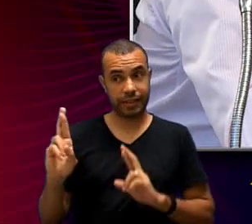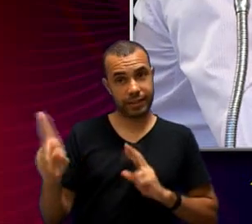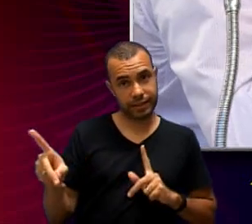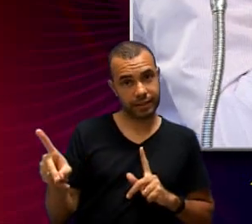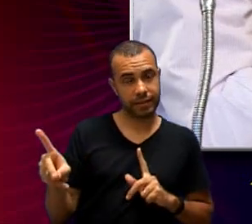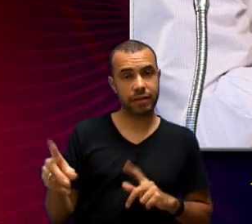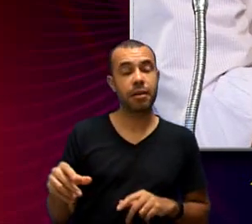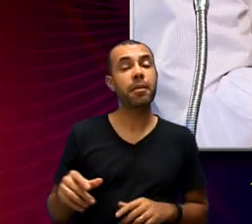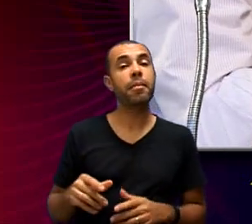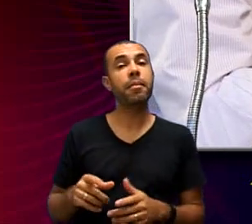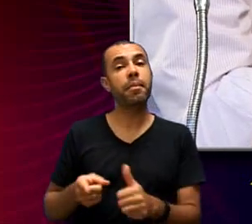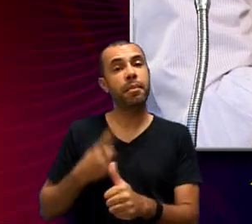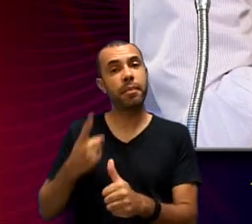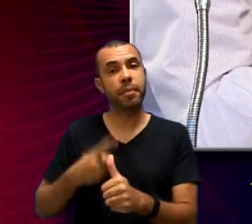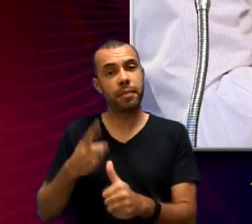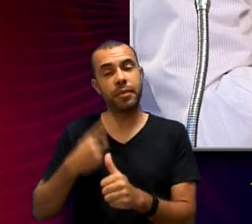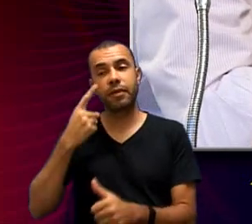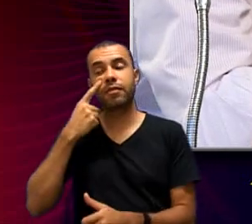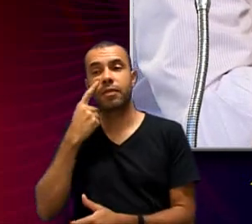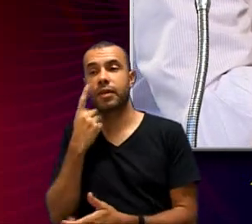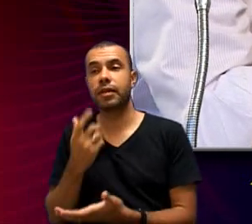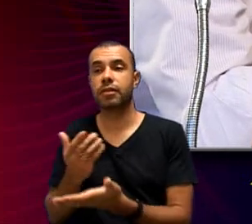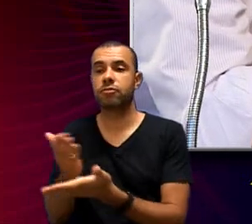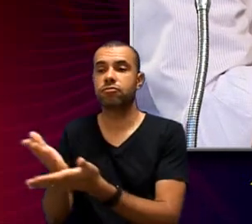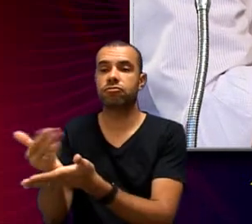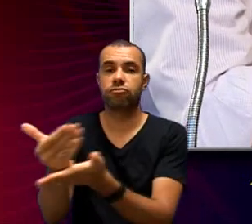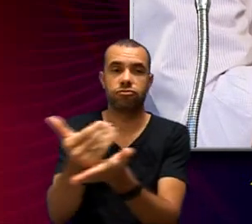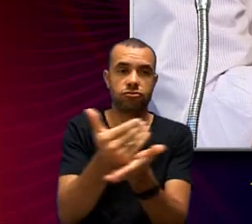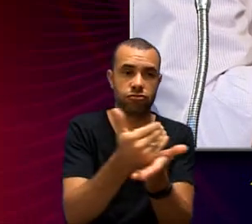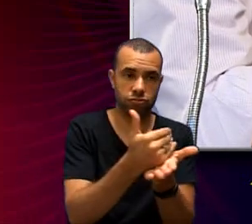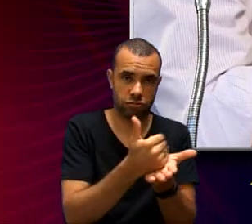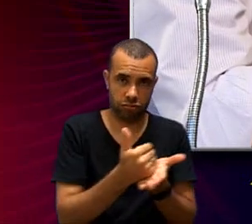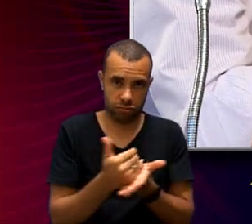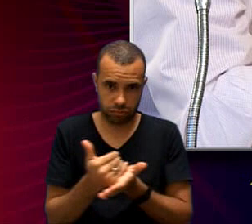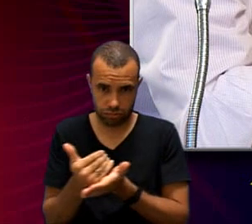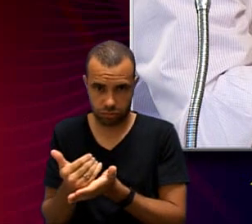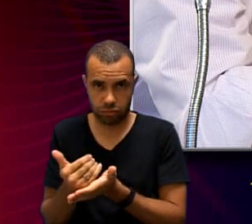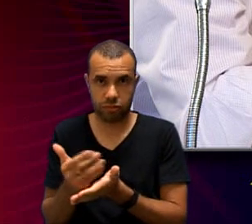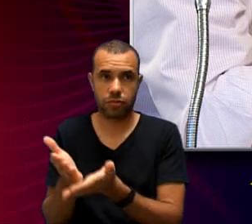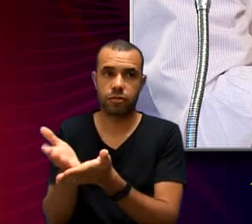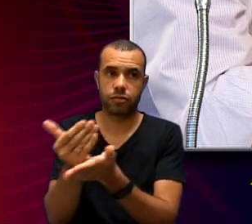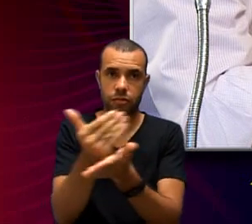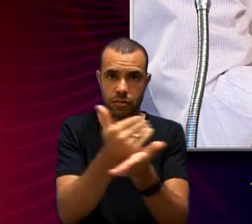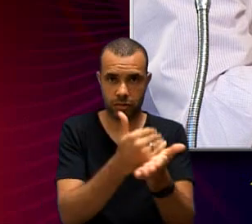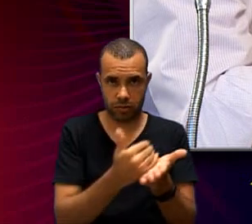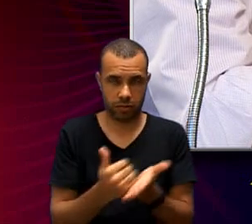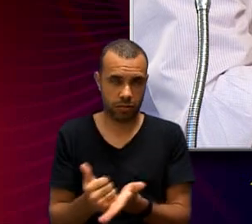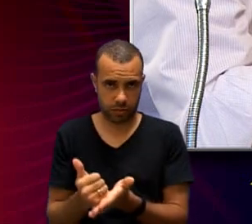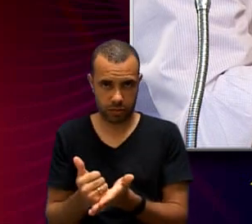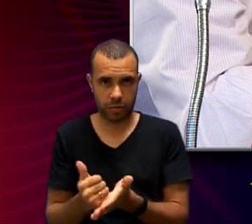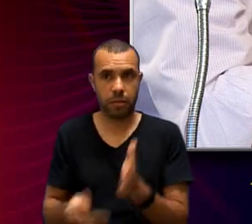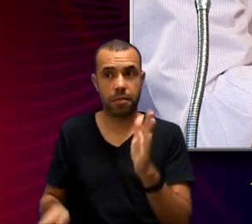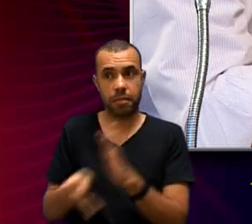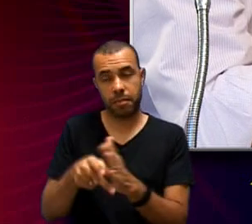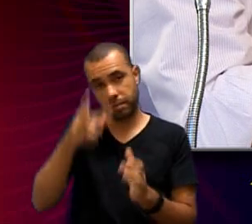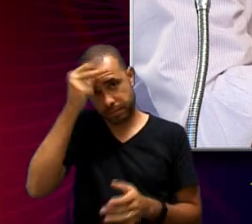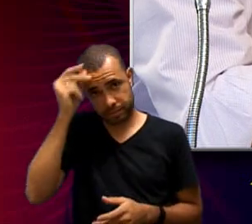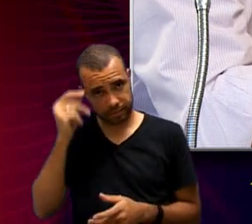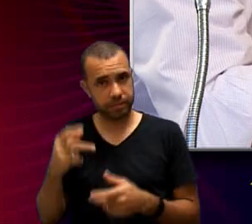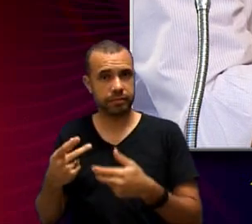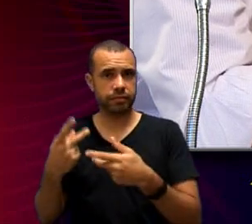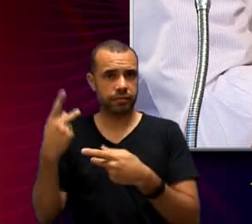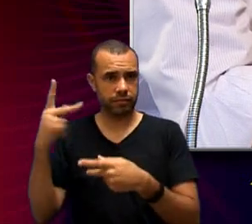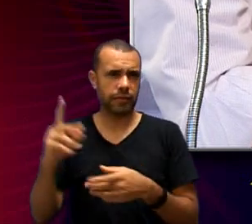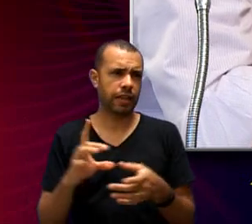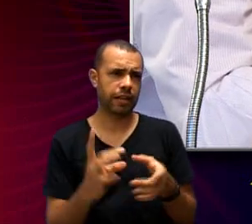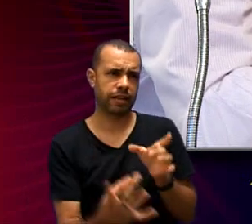a projeção da receita, verificamos quanto que é a receita do recurso próprio, principalmente, não dos recursos